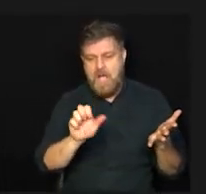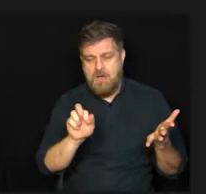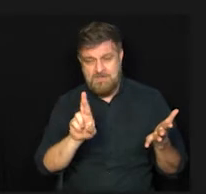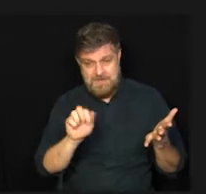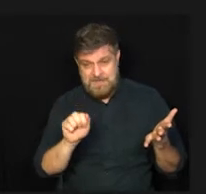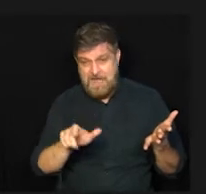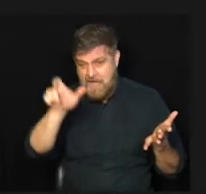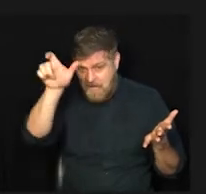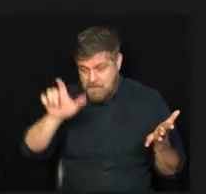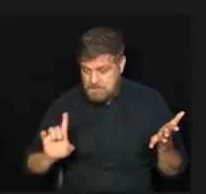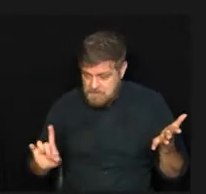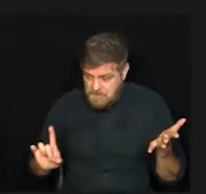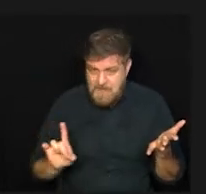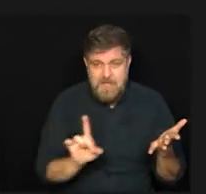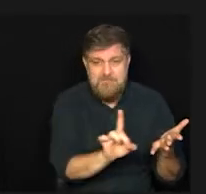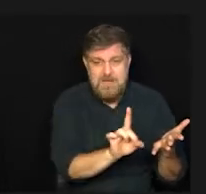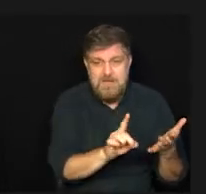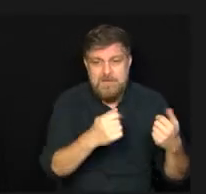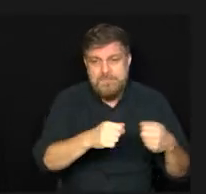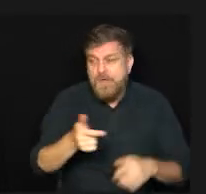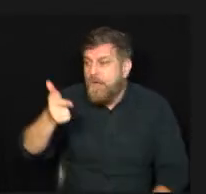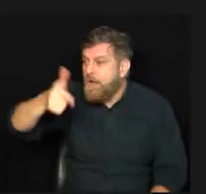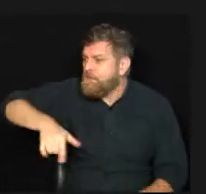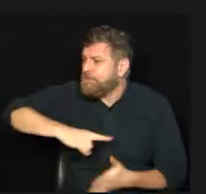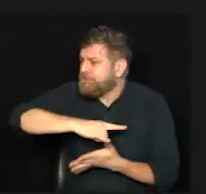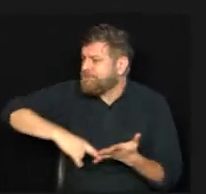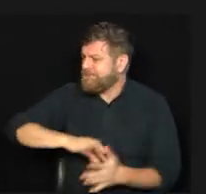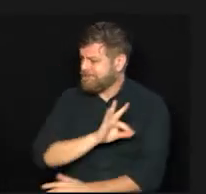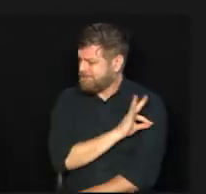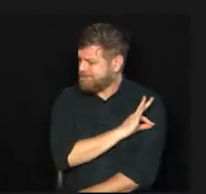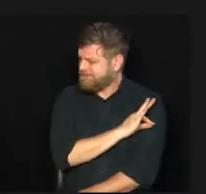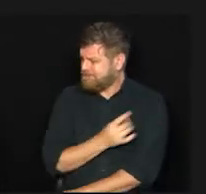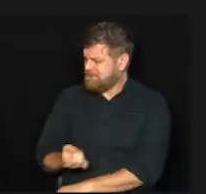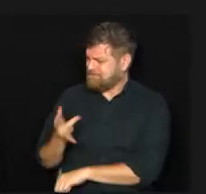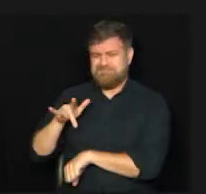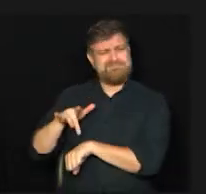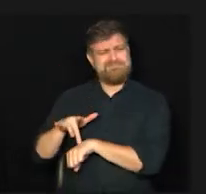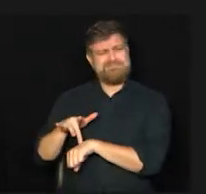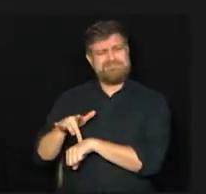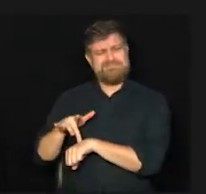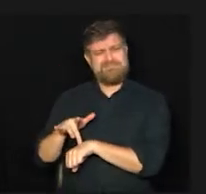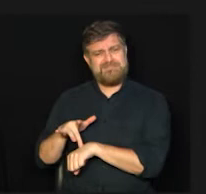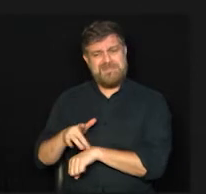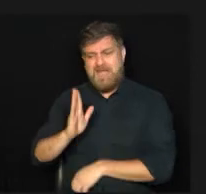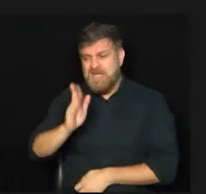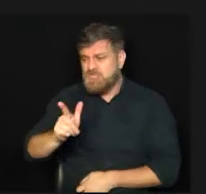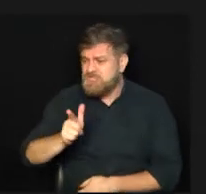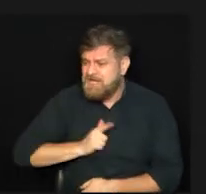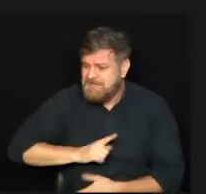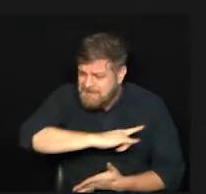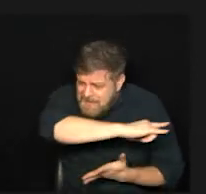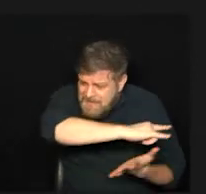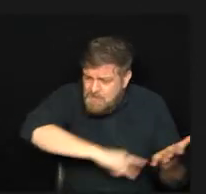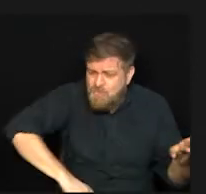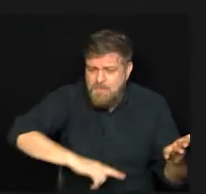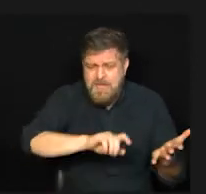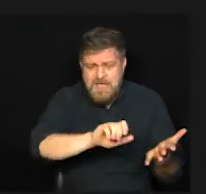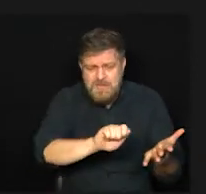fazer um evento nesse mesmo lugar tem que tirar um outro alvará para fazer um evento, sendo que ele já tem um alvará, né? É uma